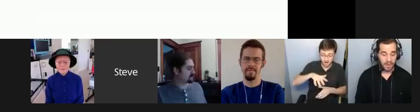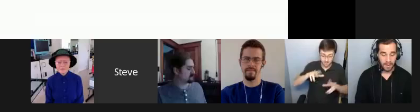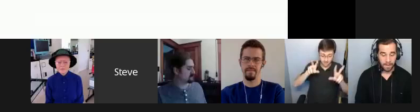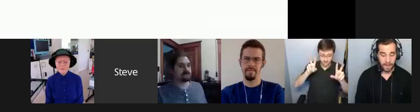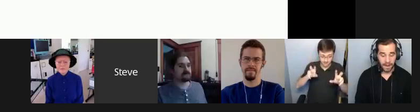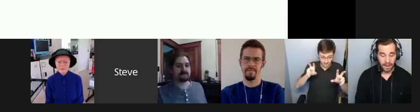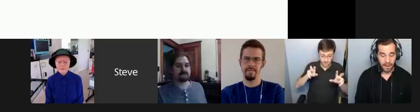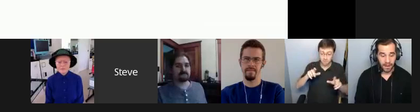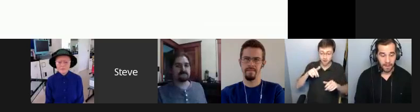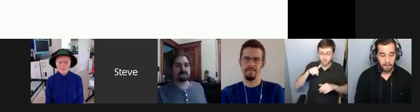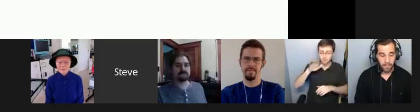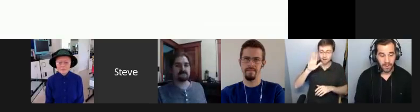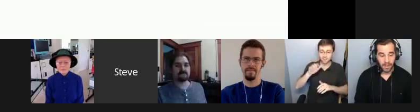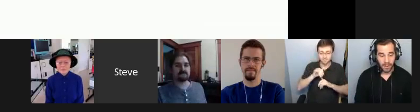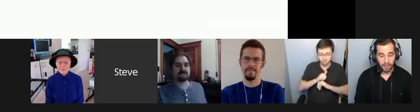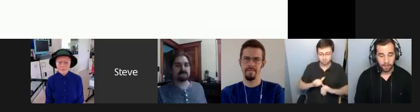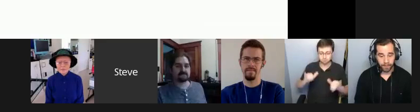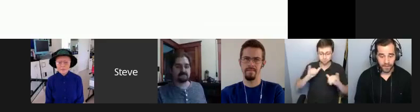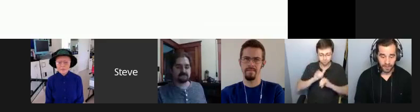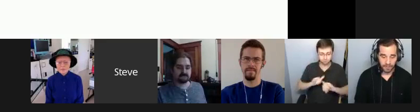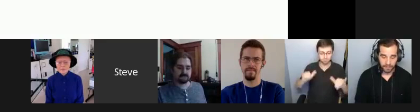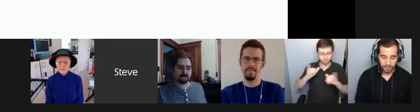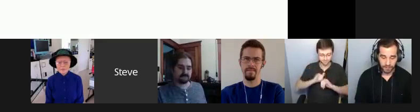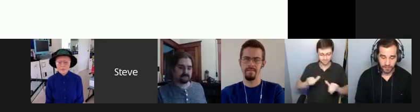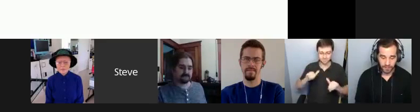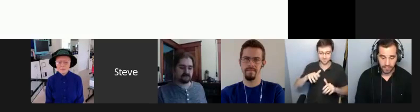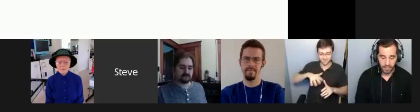não? Né? Então,